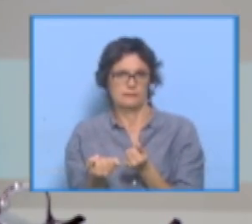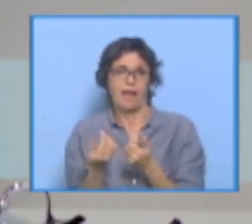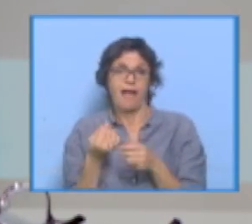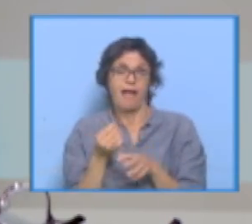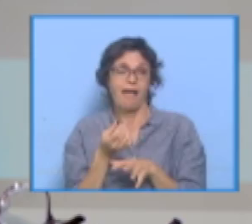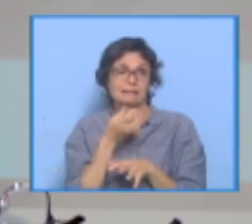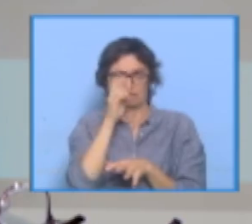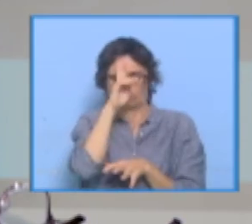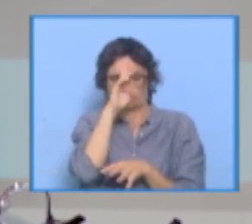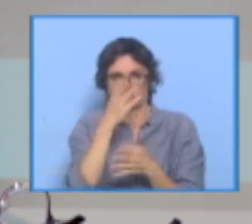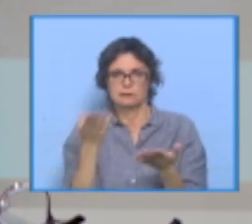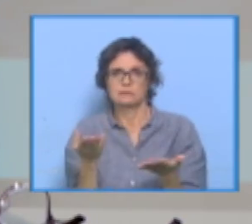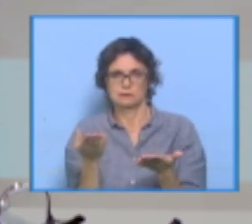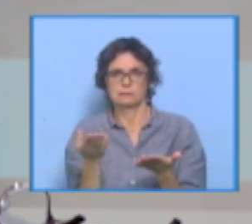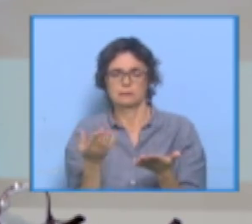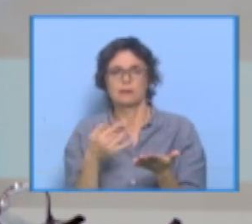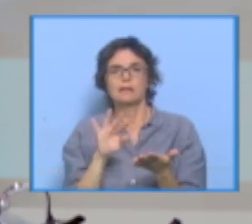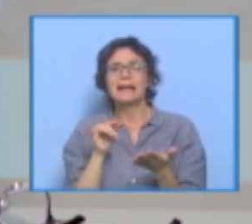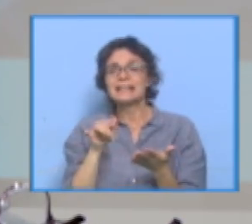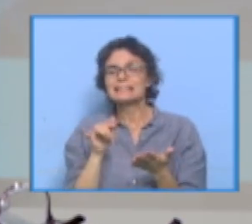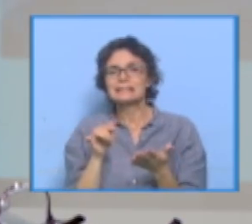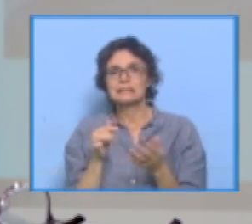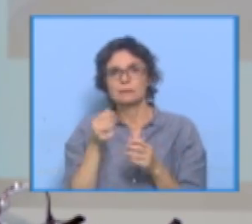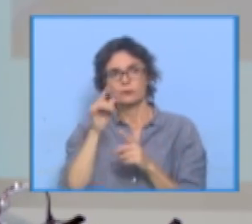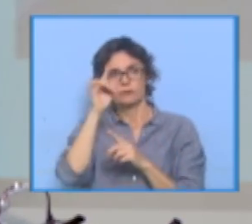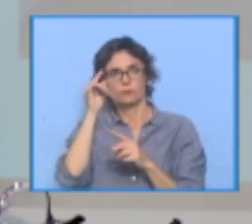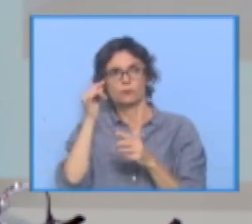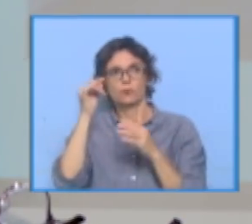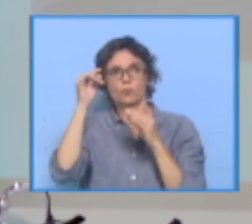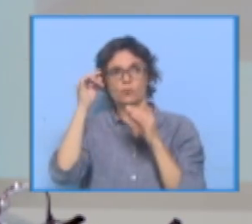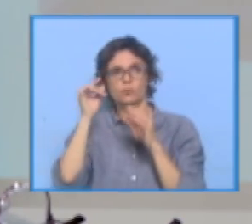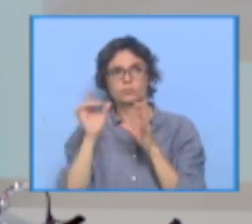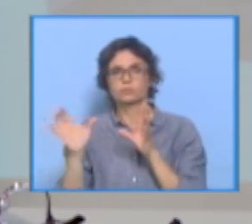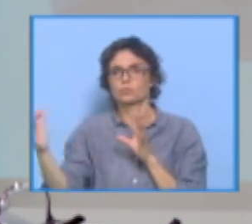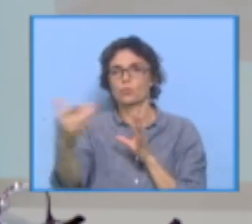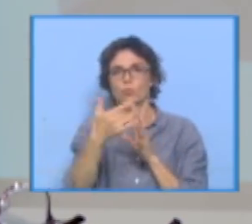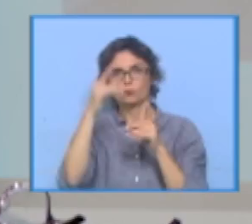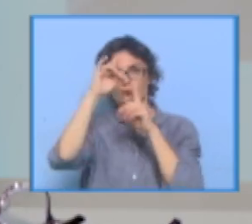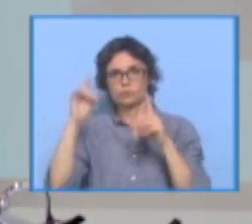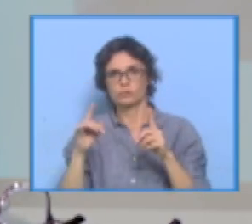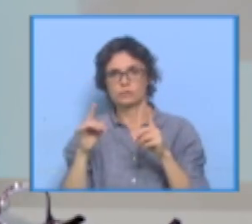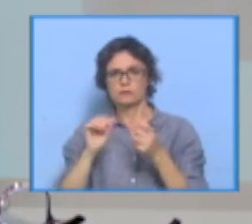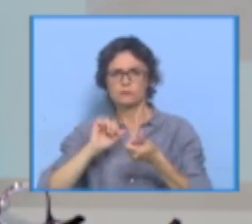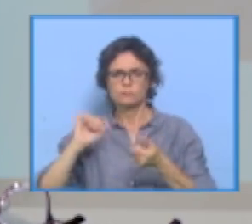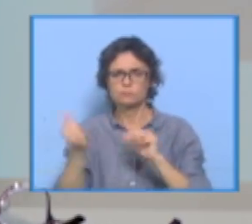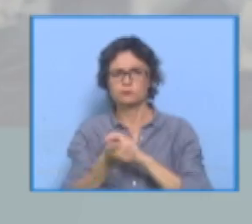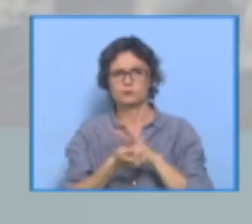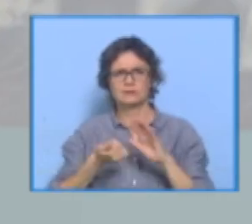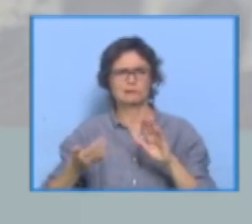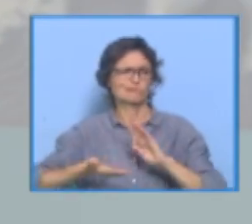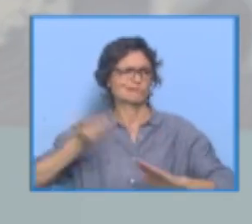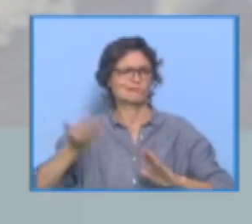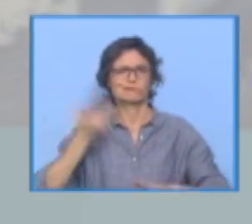corpo docente a 300 a hora. E para poupar 50 milhõezinhos e ter